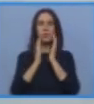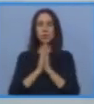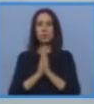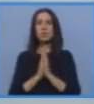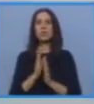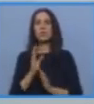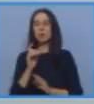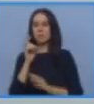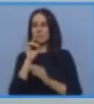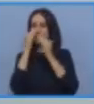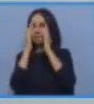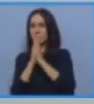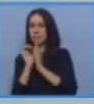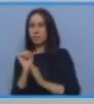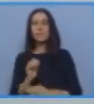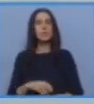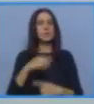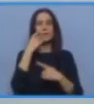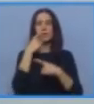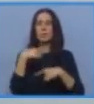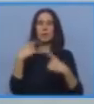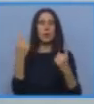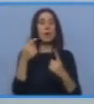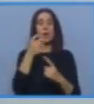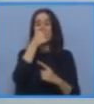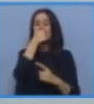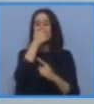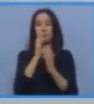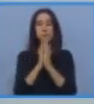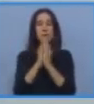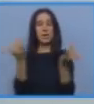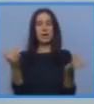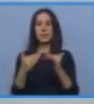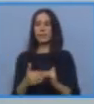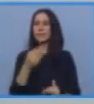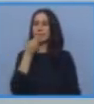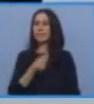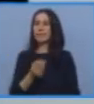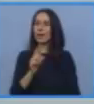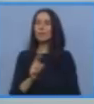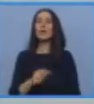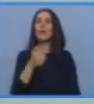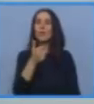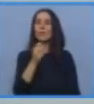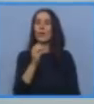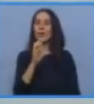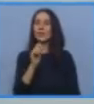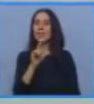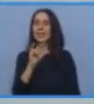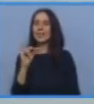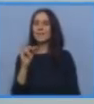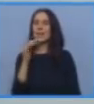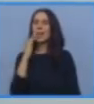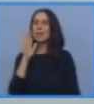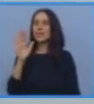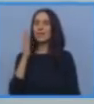um espetáculo, a igreja acabou por encher, apesar da concorrência desleal do Botticelli lá em Fátima. Mas não dava